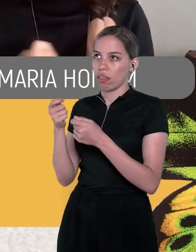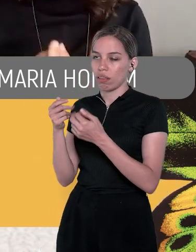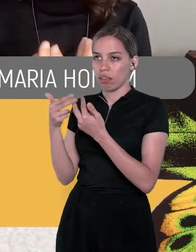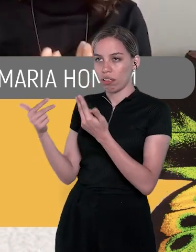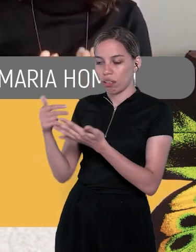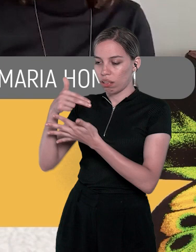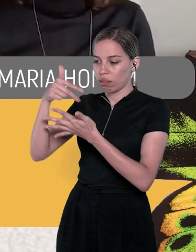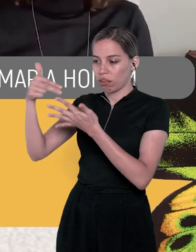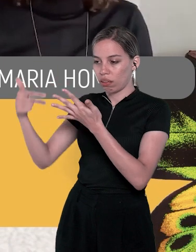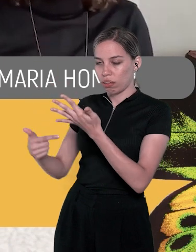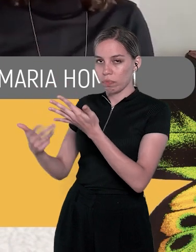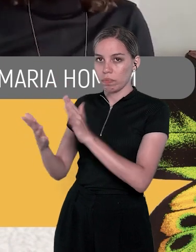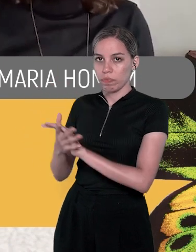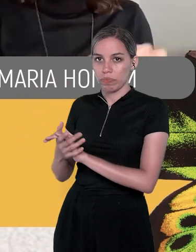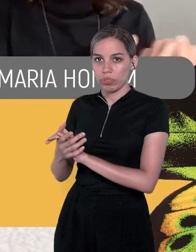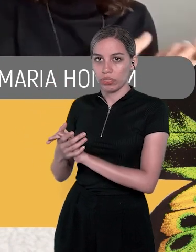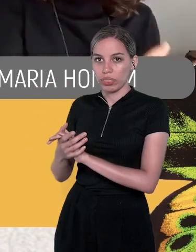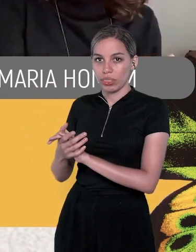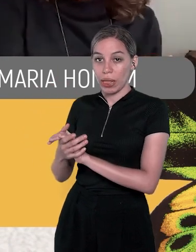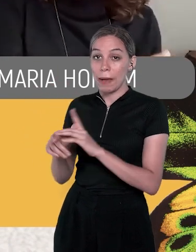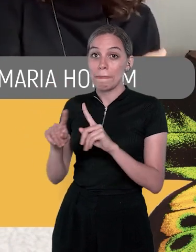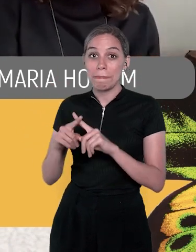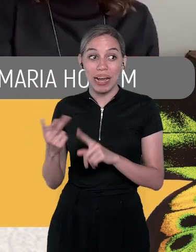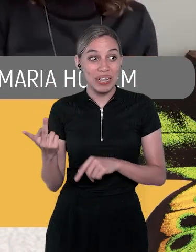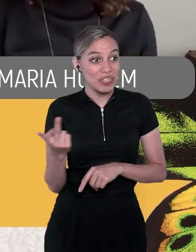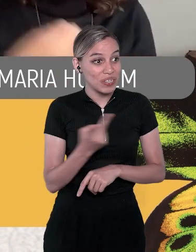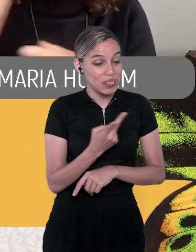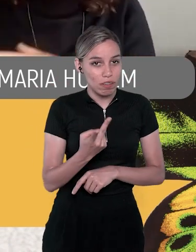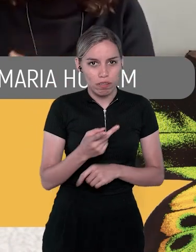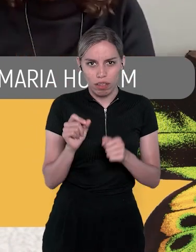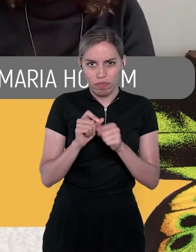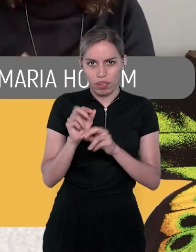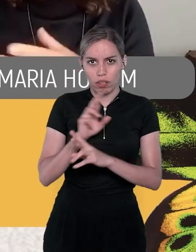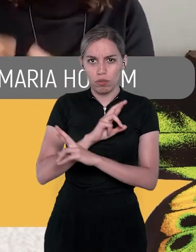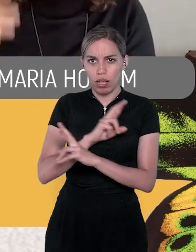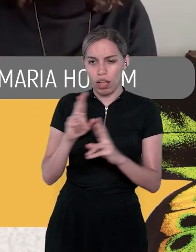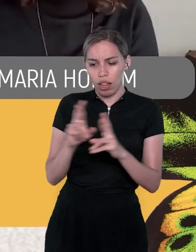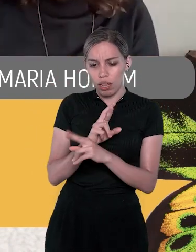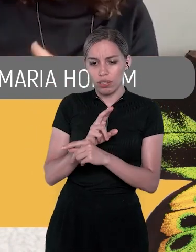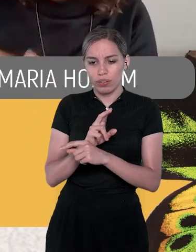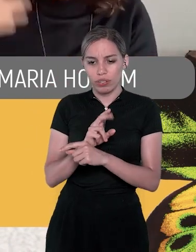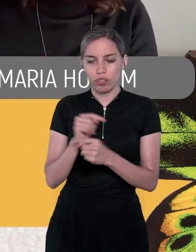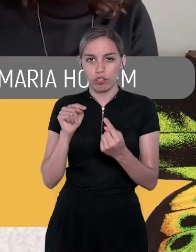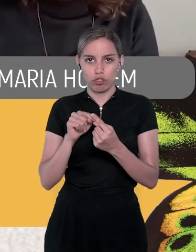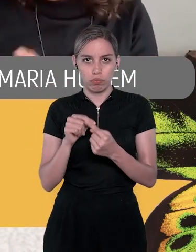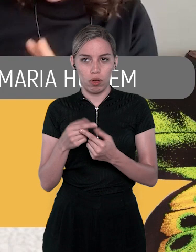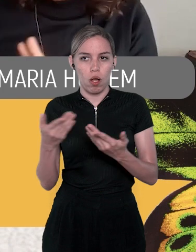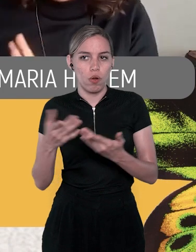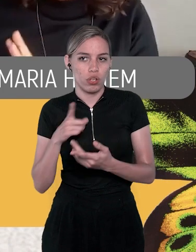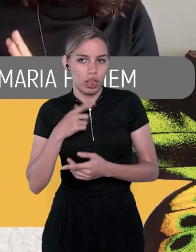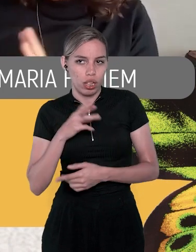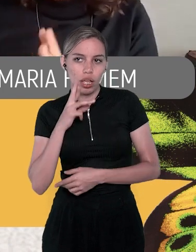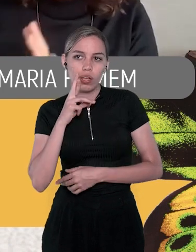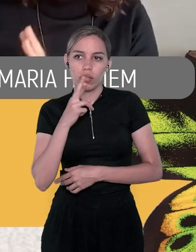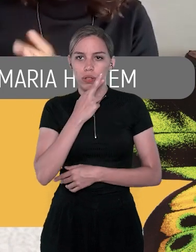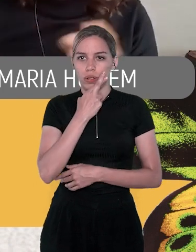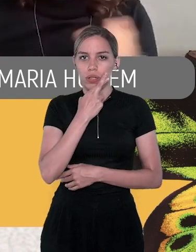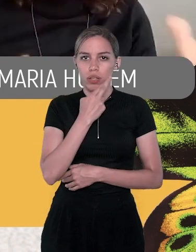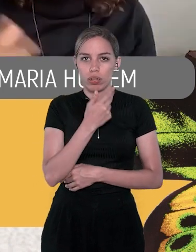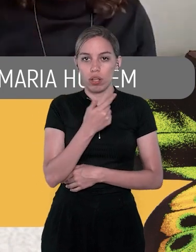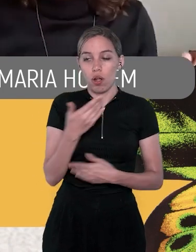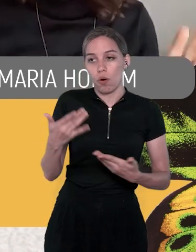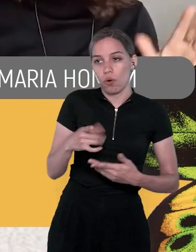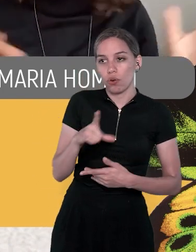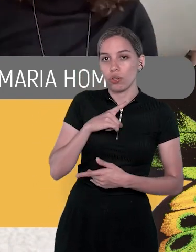uma negociação. Um dia tem um McDonald's da vida, um dia tem um Paris de qualquer meio metido,